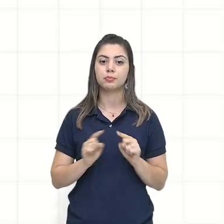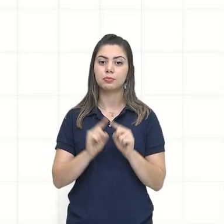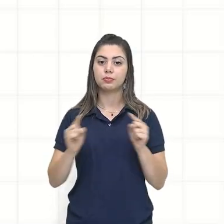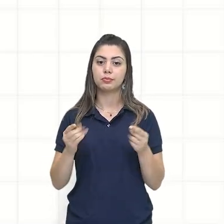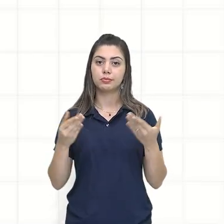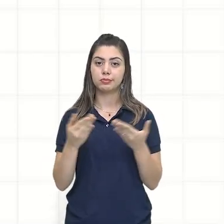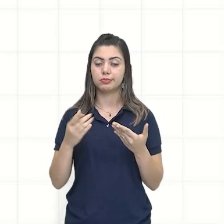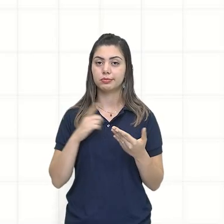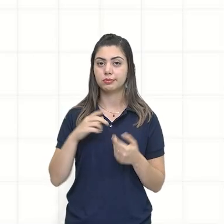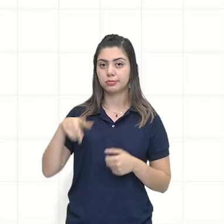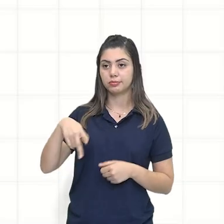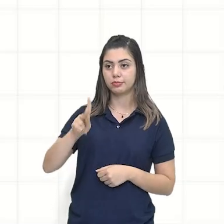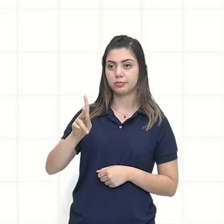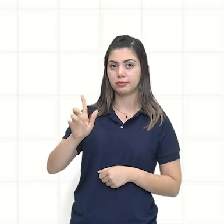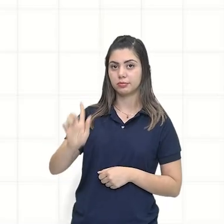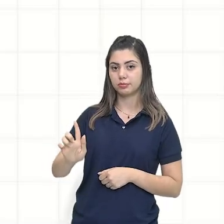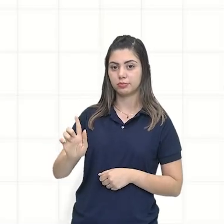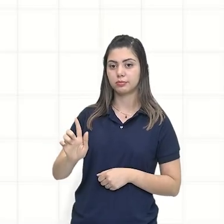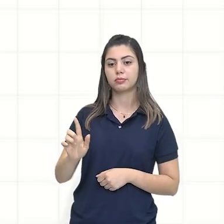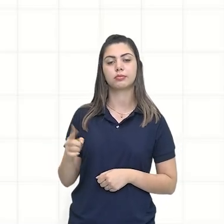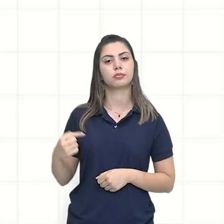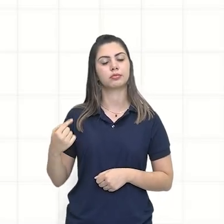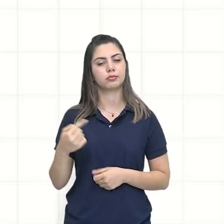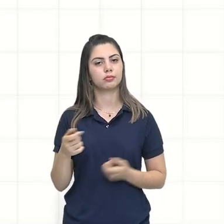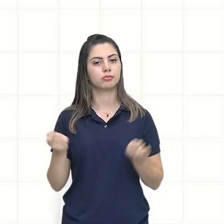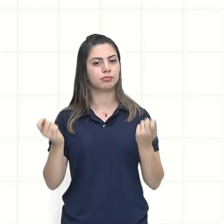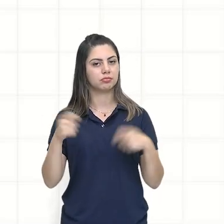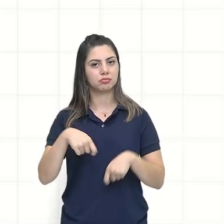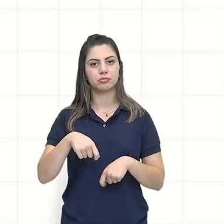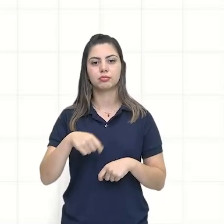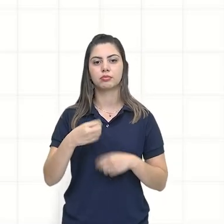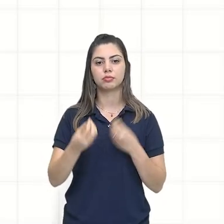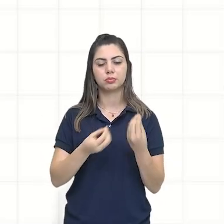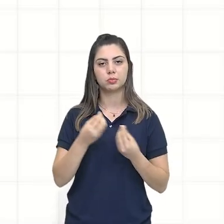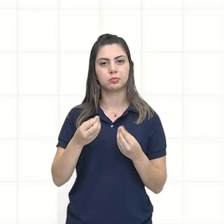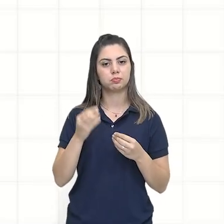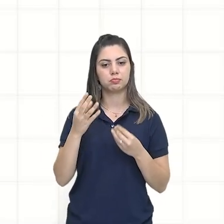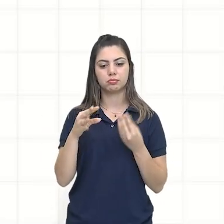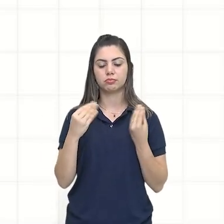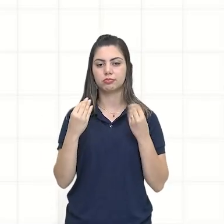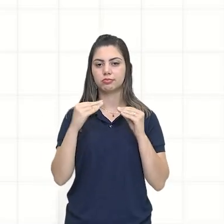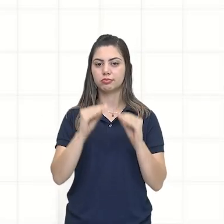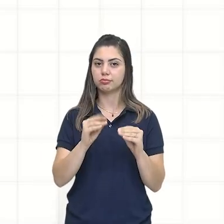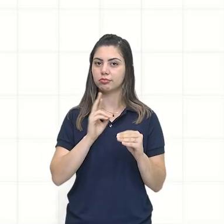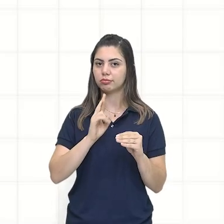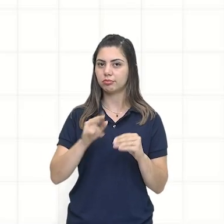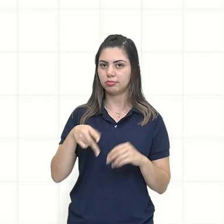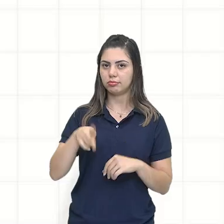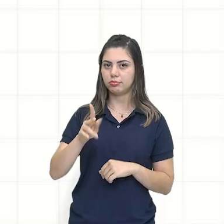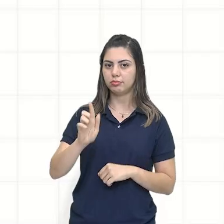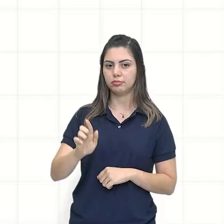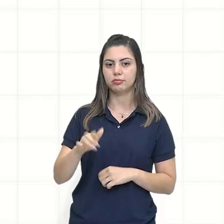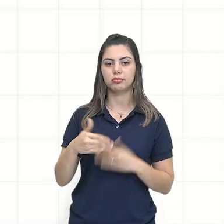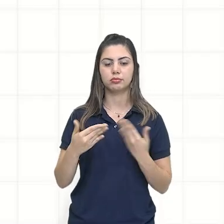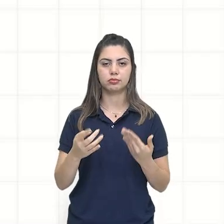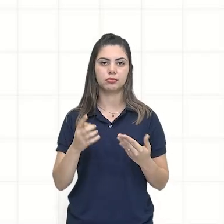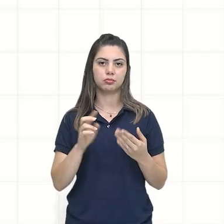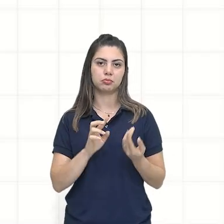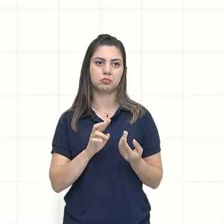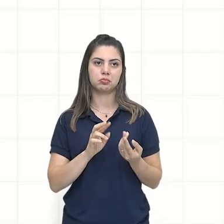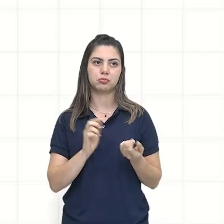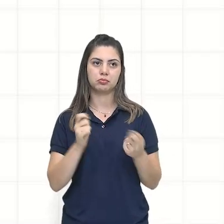com quilograma, né, a gente pode já botar a resposta em quilos. Então não há necessidade de fazer